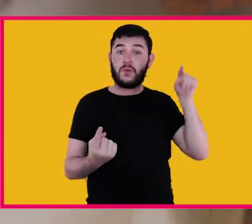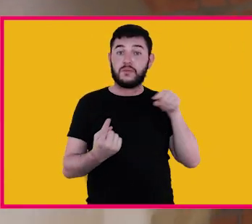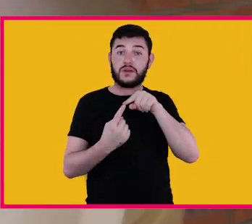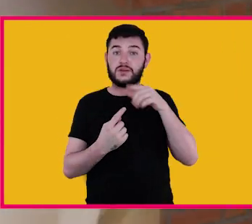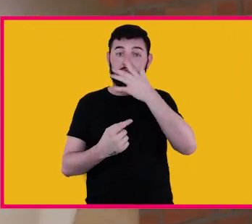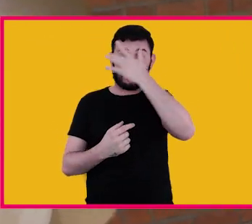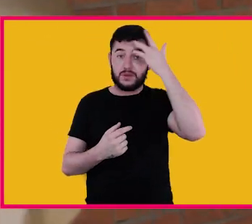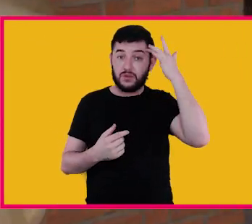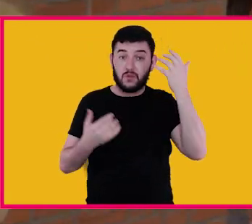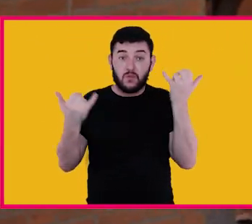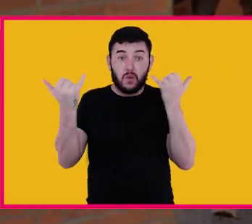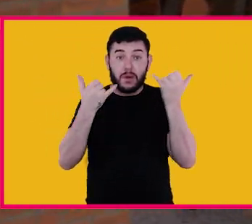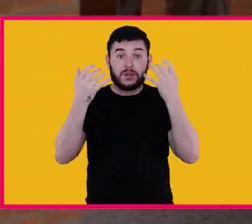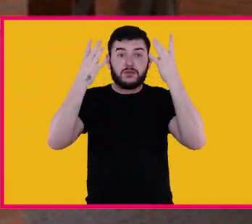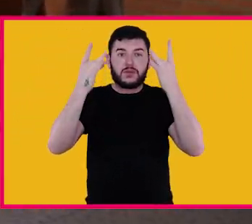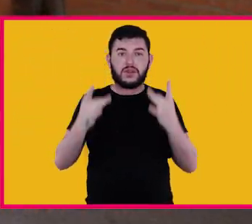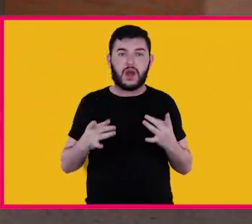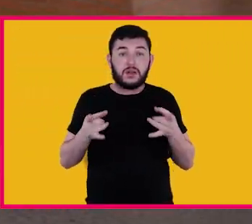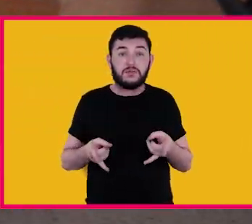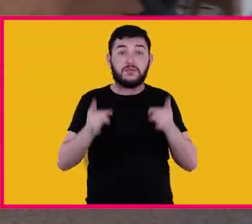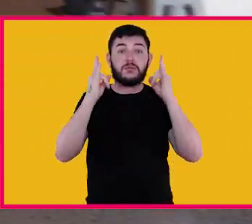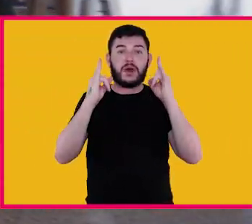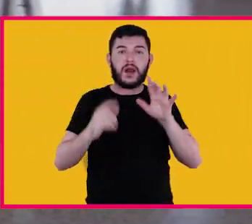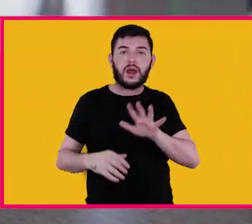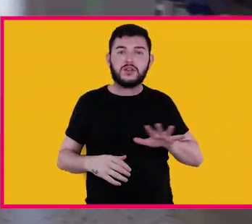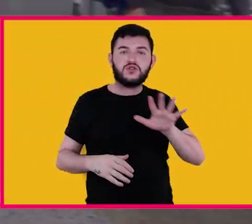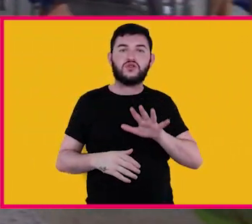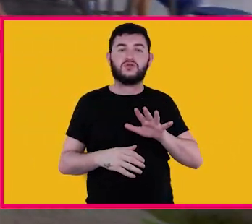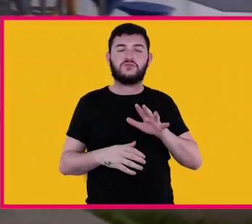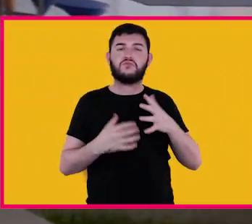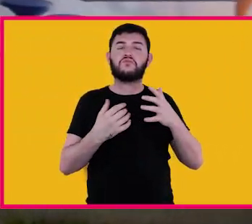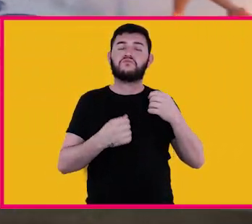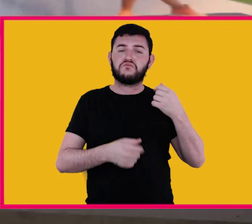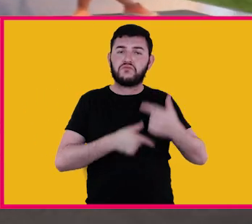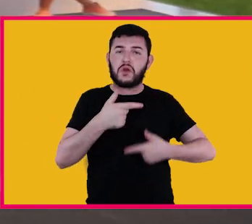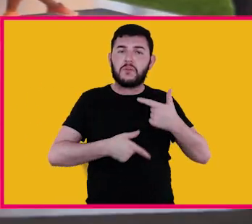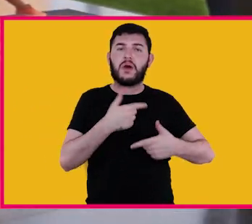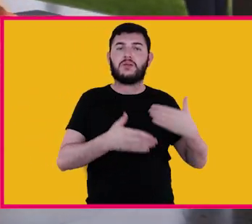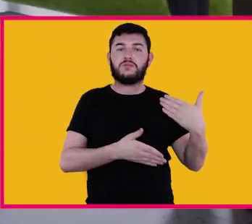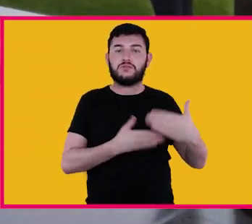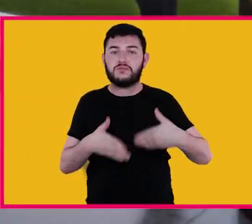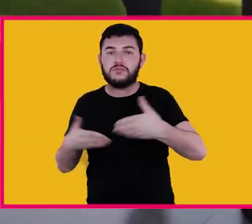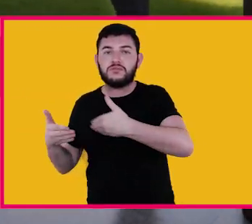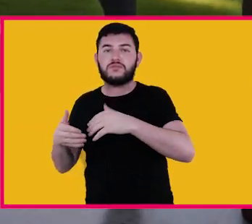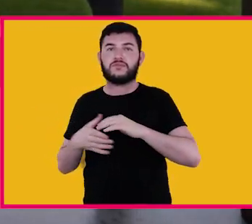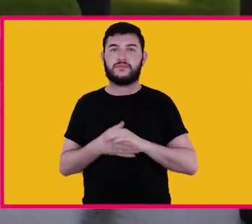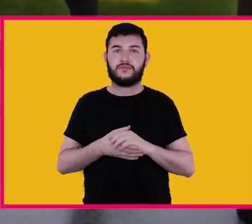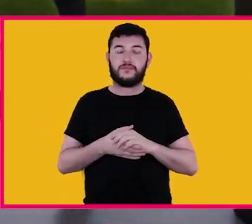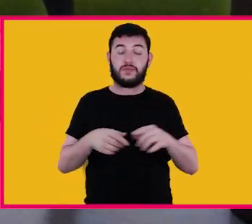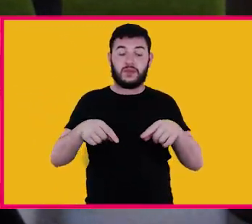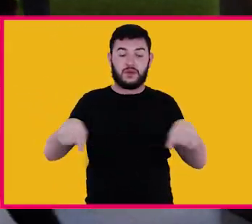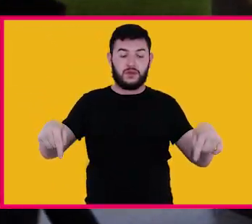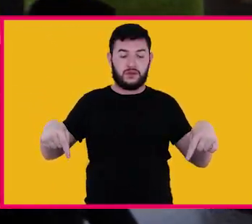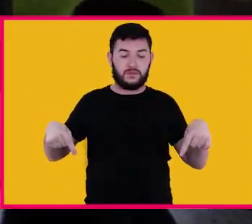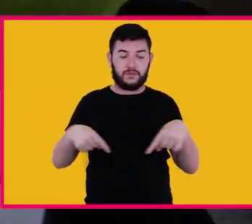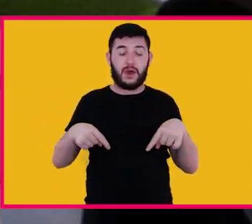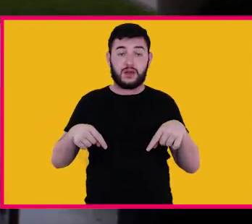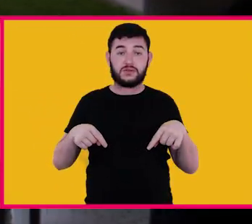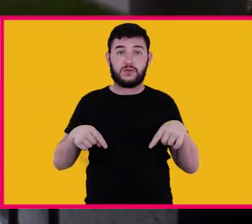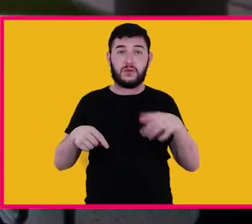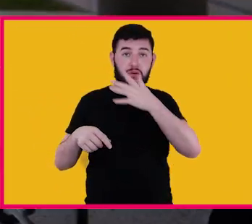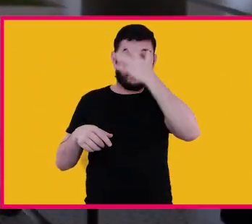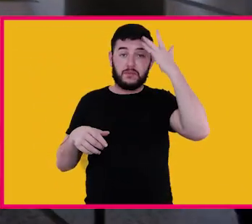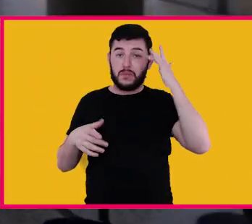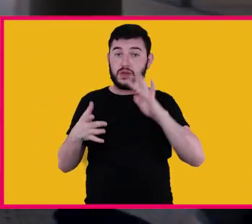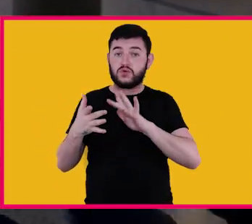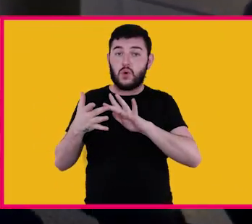buscar informações sobre o funcionamento do espaço. Logo à frente, adentramos o pátio coberto aberto, que funciona como um espaço de múltiplos usos e